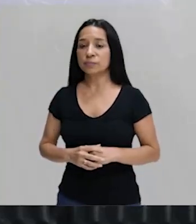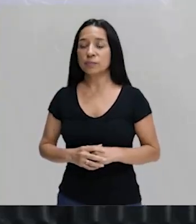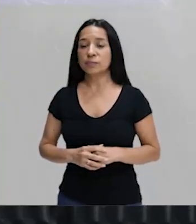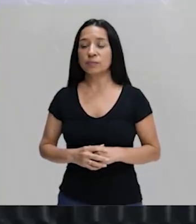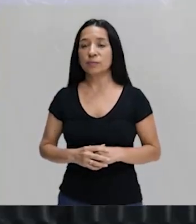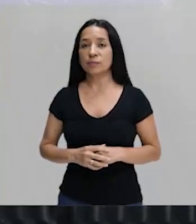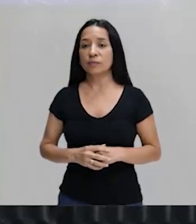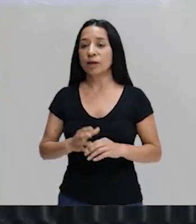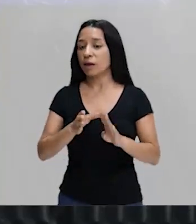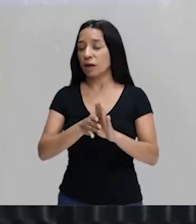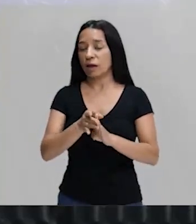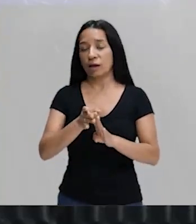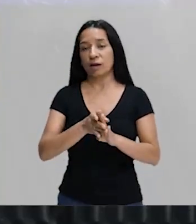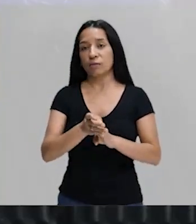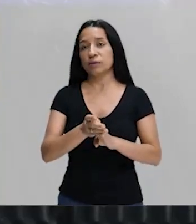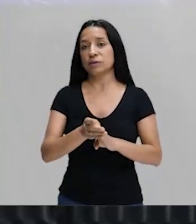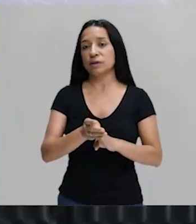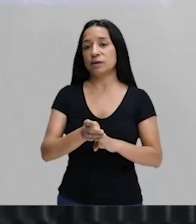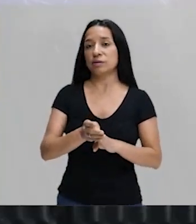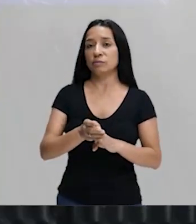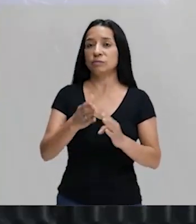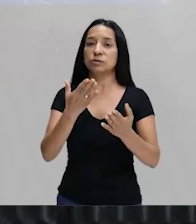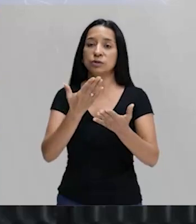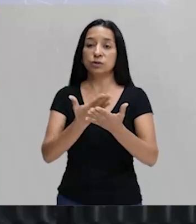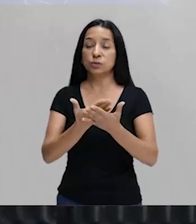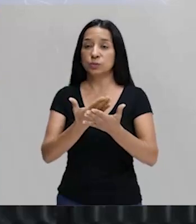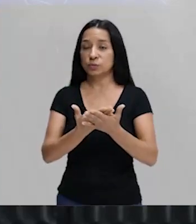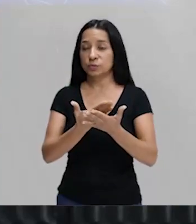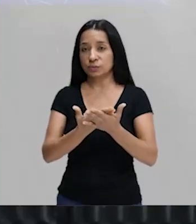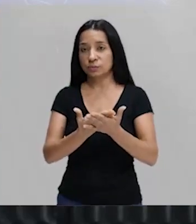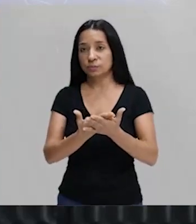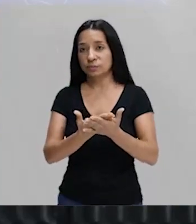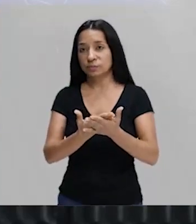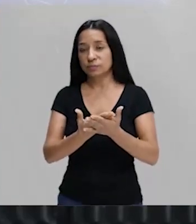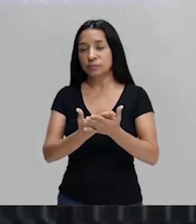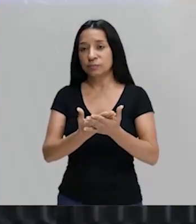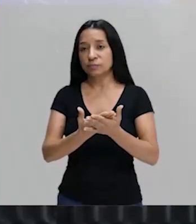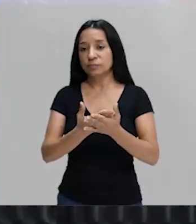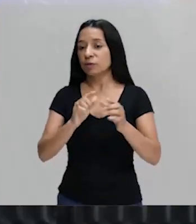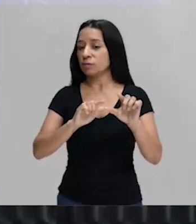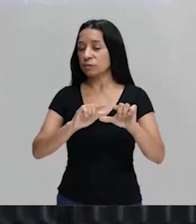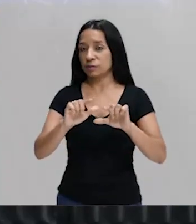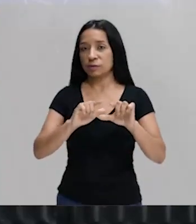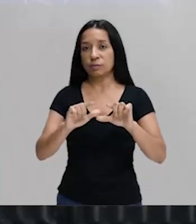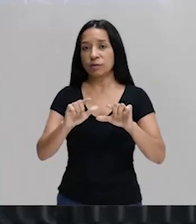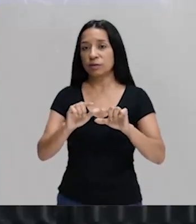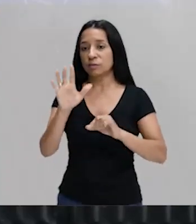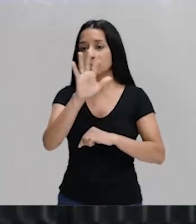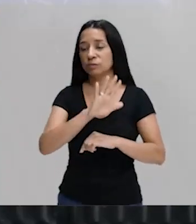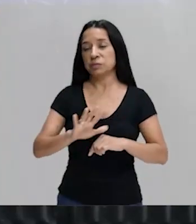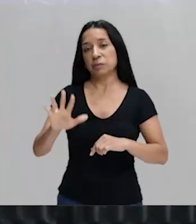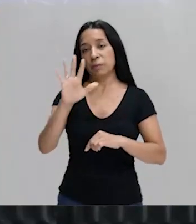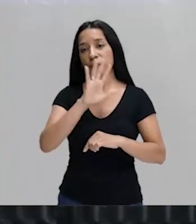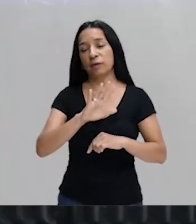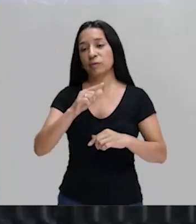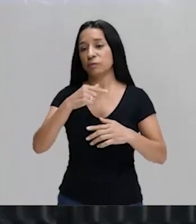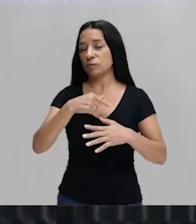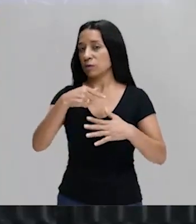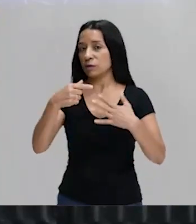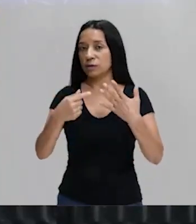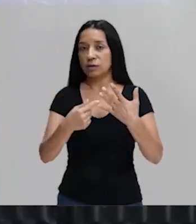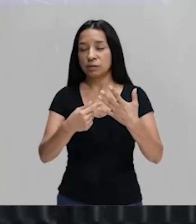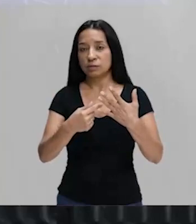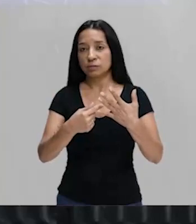vocês dêem uma olhada nessa aula, tá, que nós trabalhamos aspectos gerais do